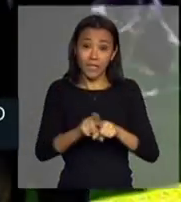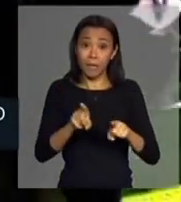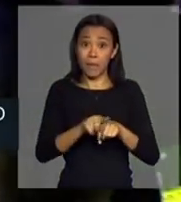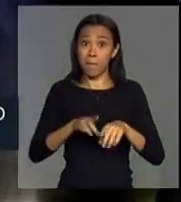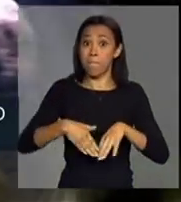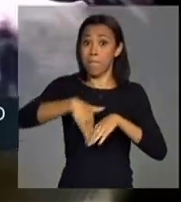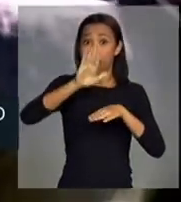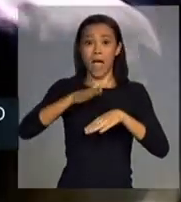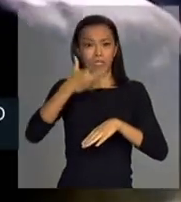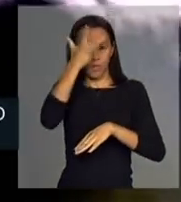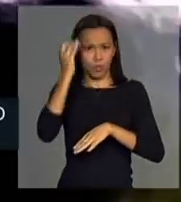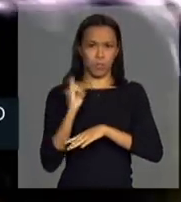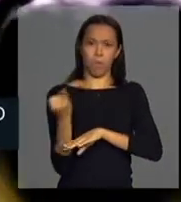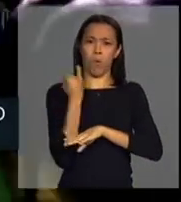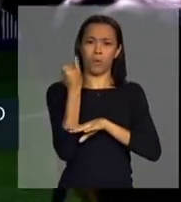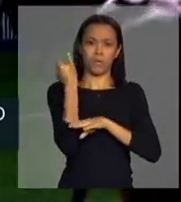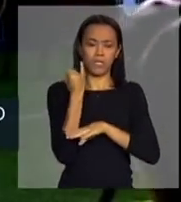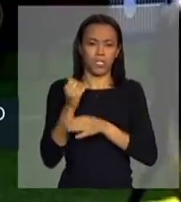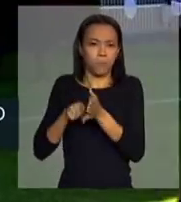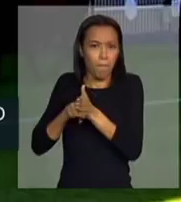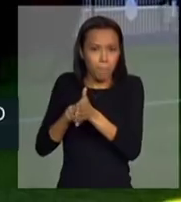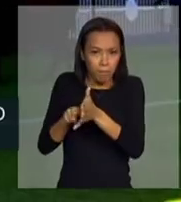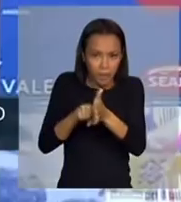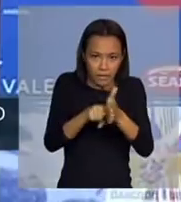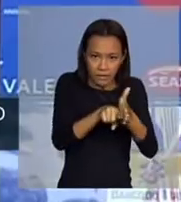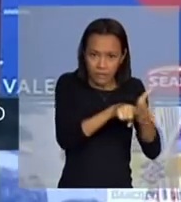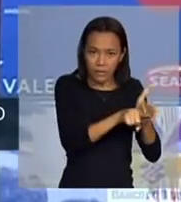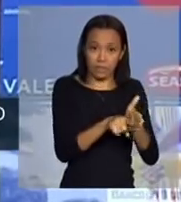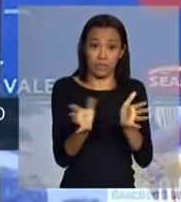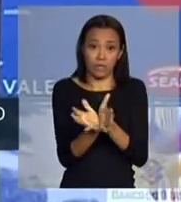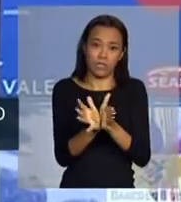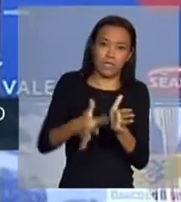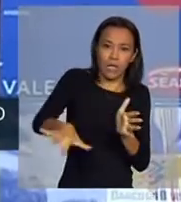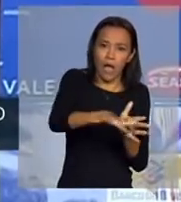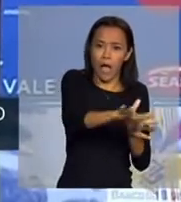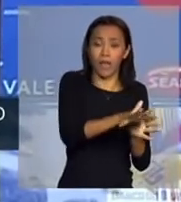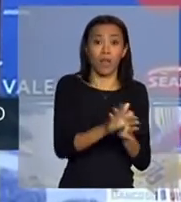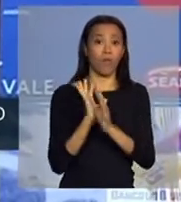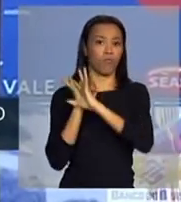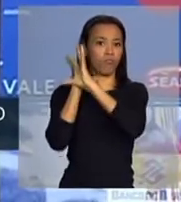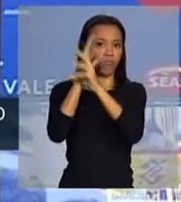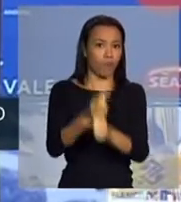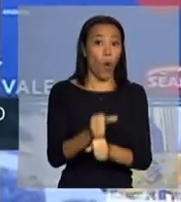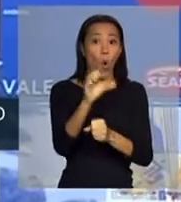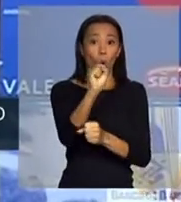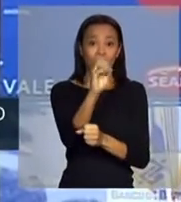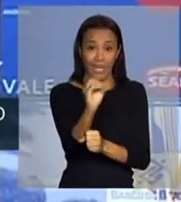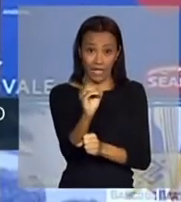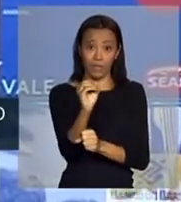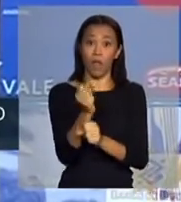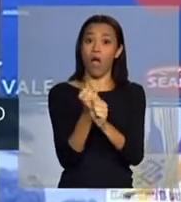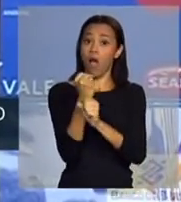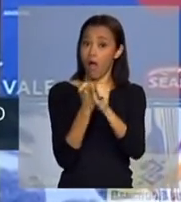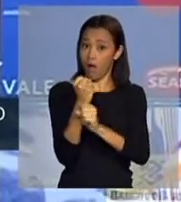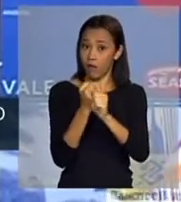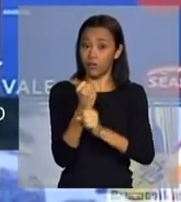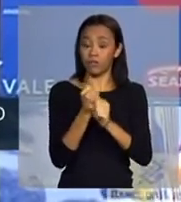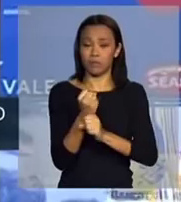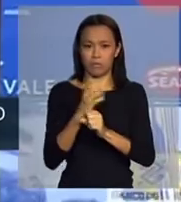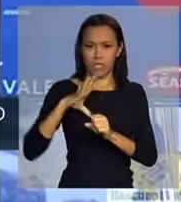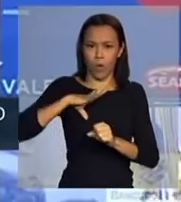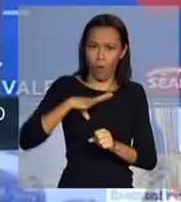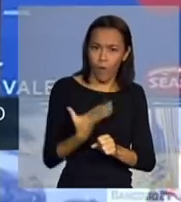empreendedores e estudiosos da pecuária. O evento que há quase 80 anos atesta a coragem, o espírito visionário e